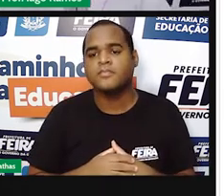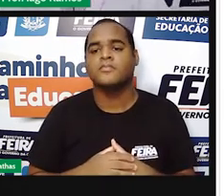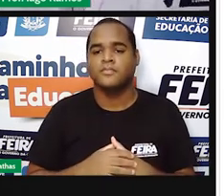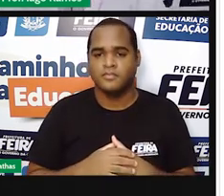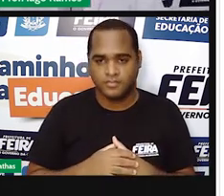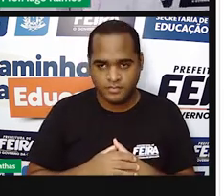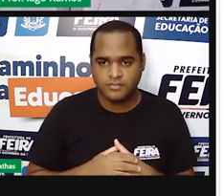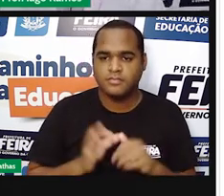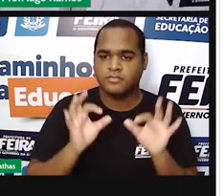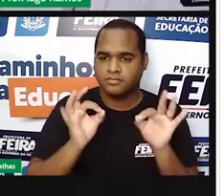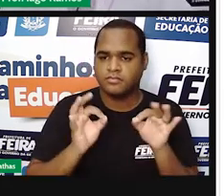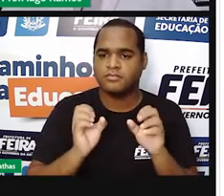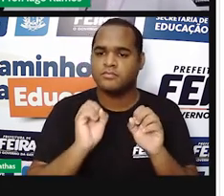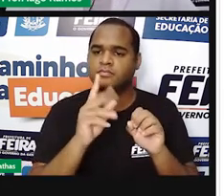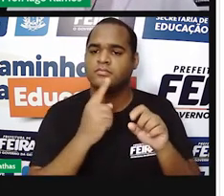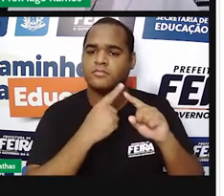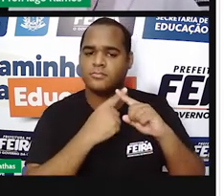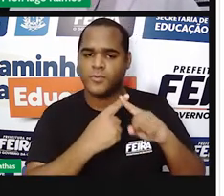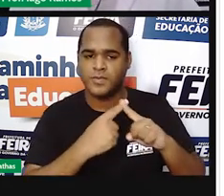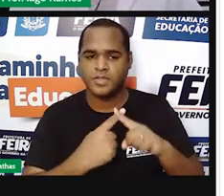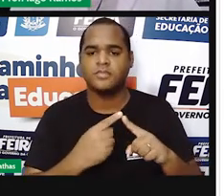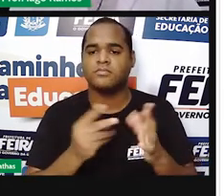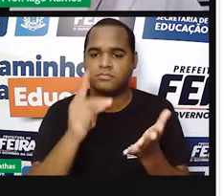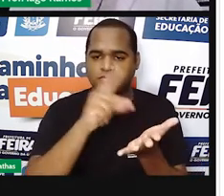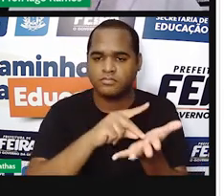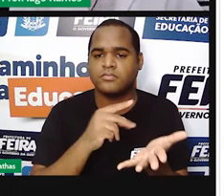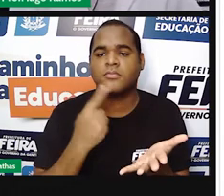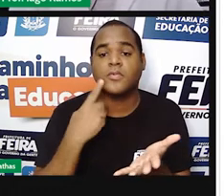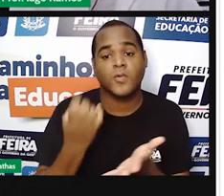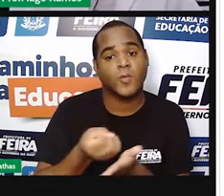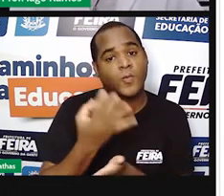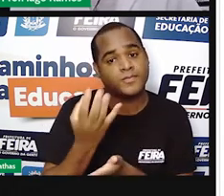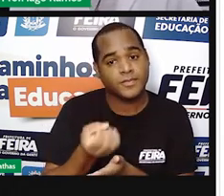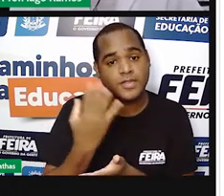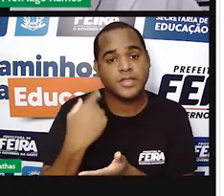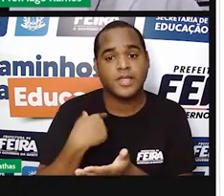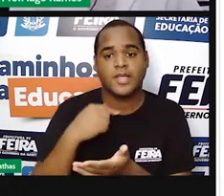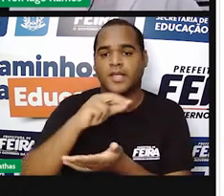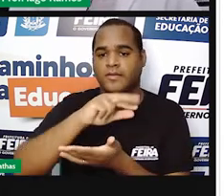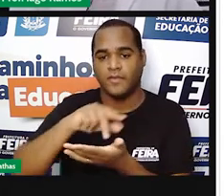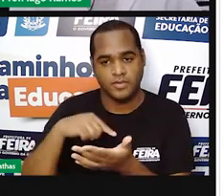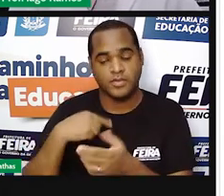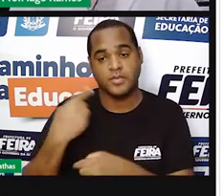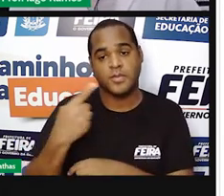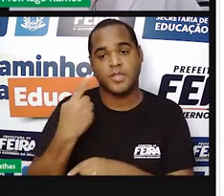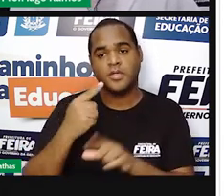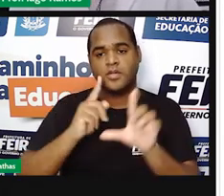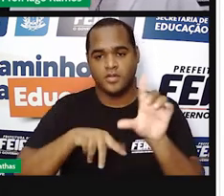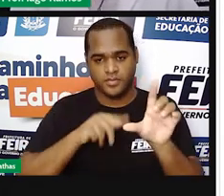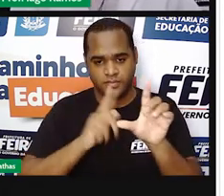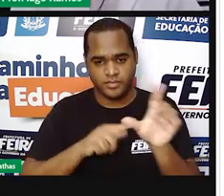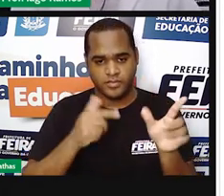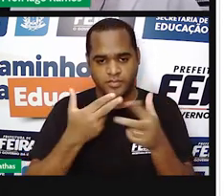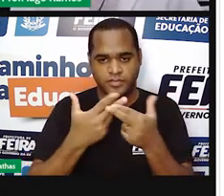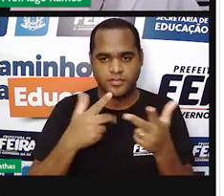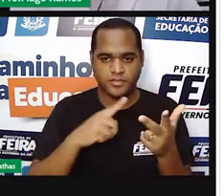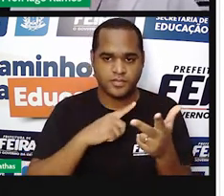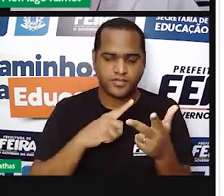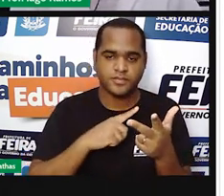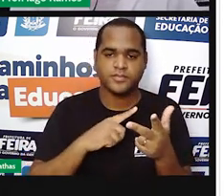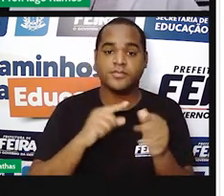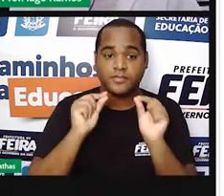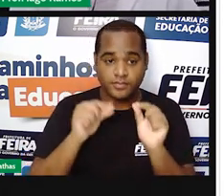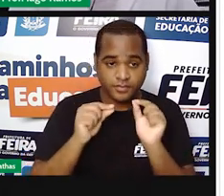quem é há uma multiplicação da quantidade de escolhas para primeira letra Às